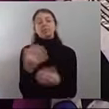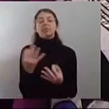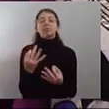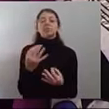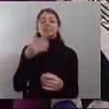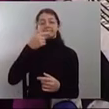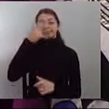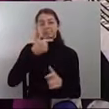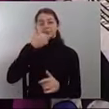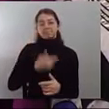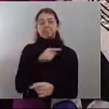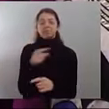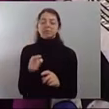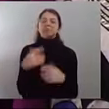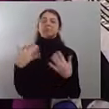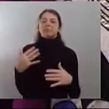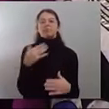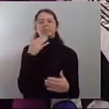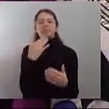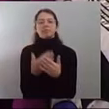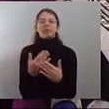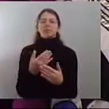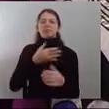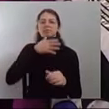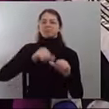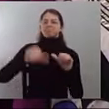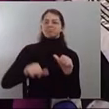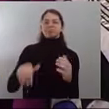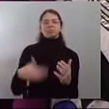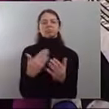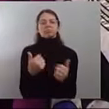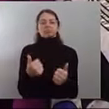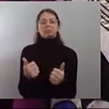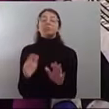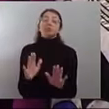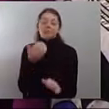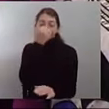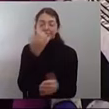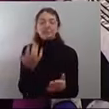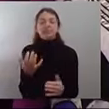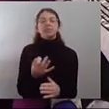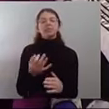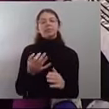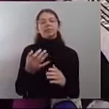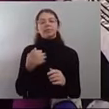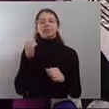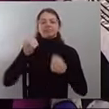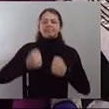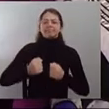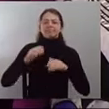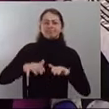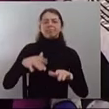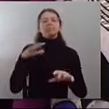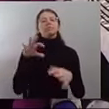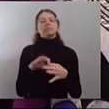matéria. Deixámos lavrado em ato o nosso protesto, certos de que quem limita o contraditório de forma irregular com argumentos regimentalmente